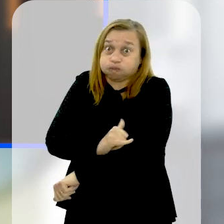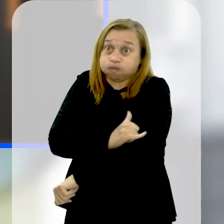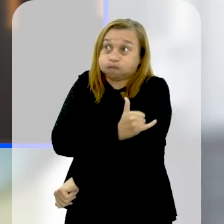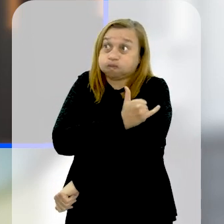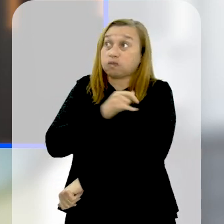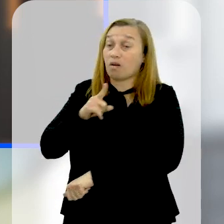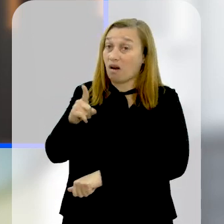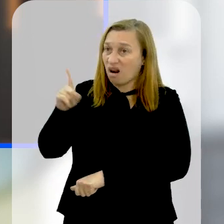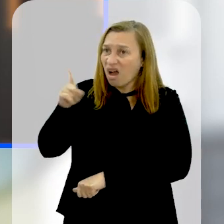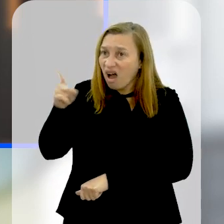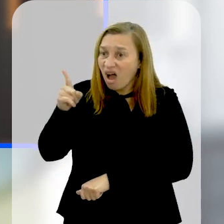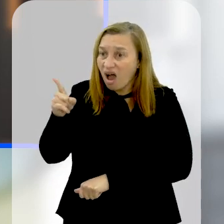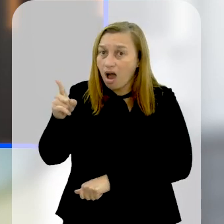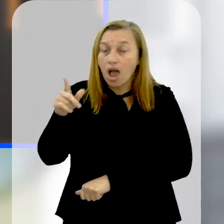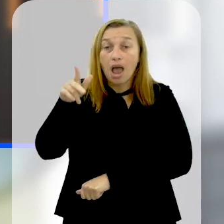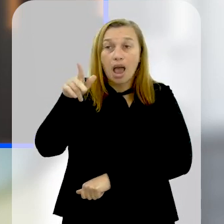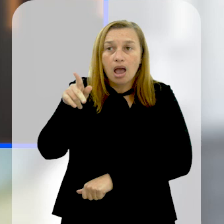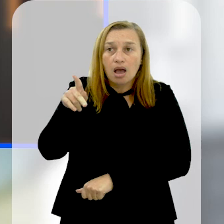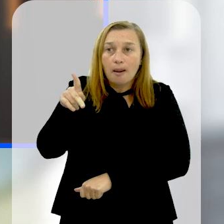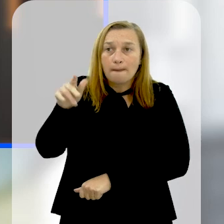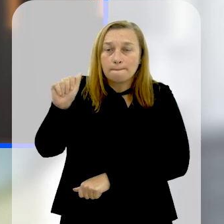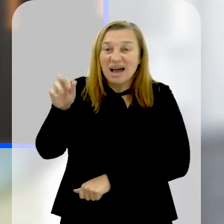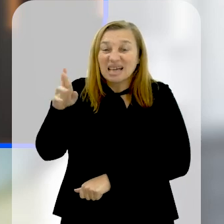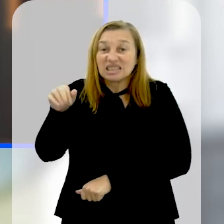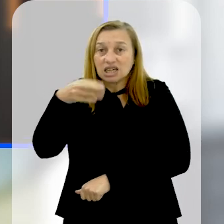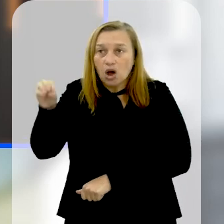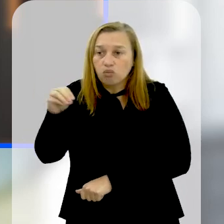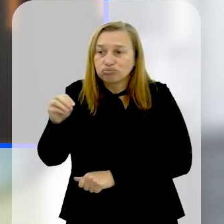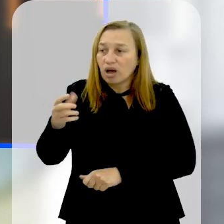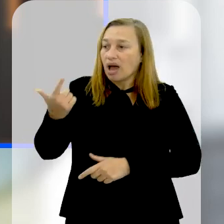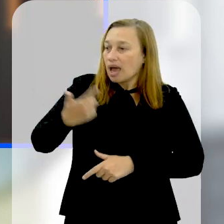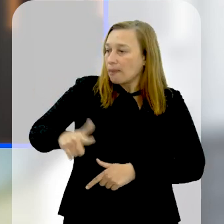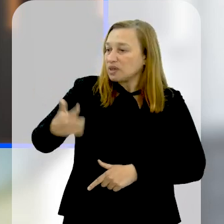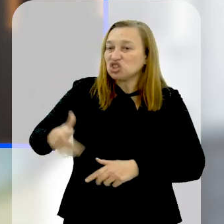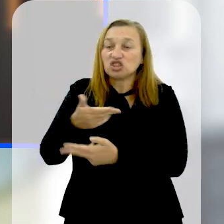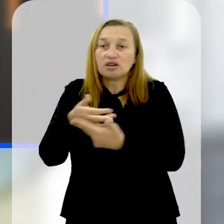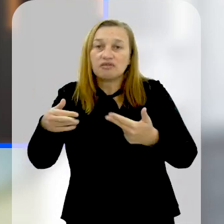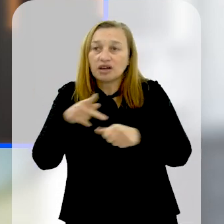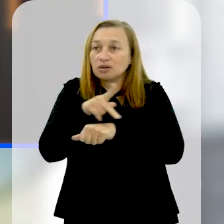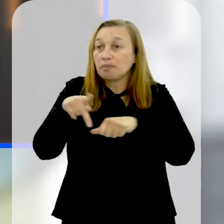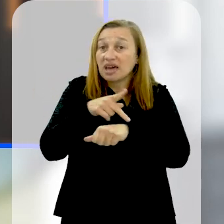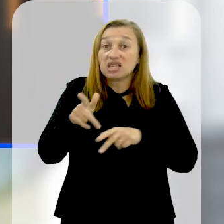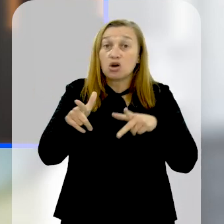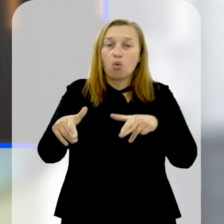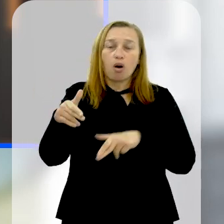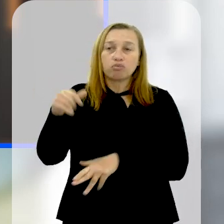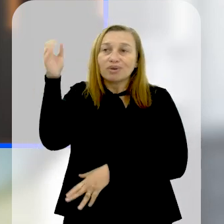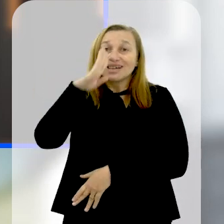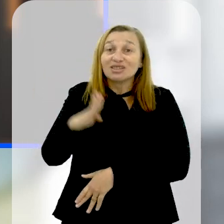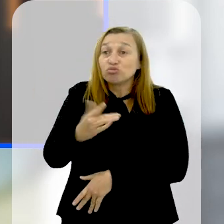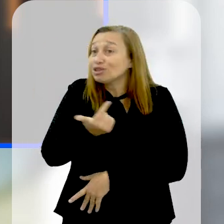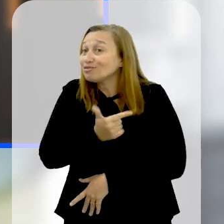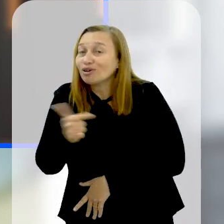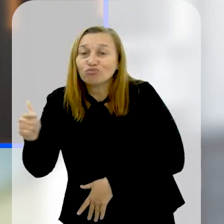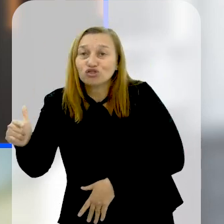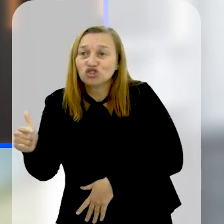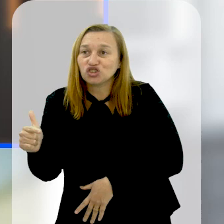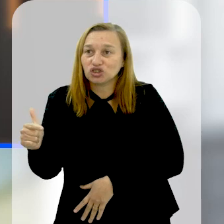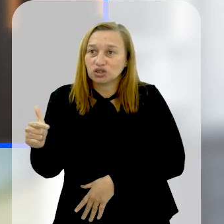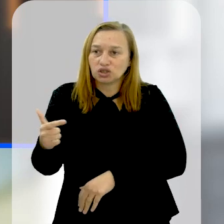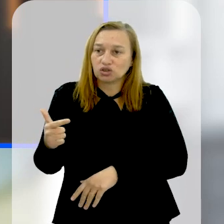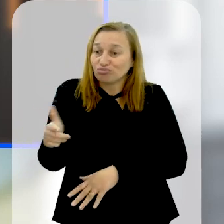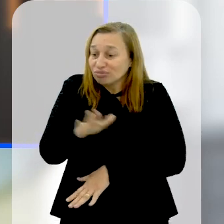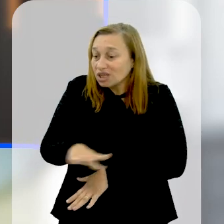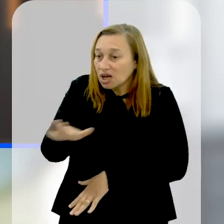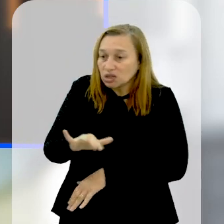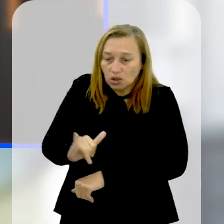muito obesa, são padrões que tendem a se repetir em outros países como o Brasil, que não tinham,